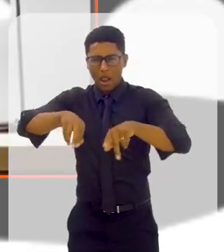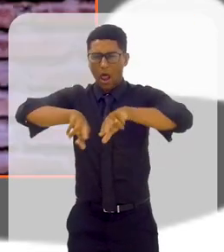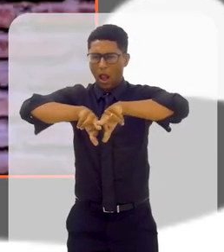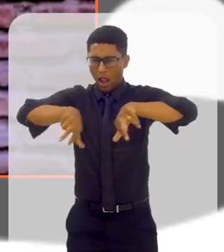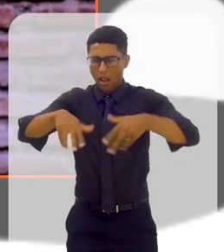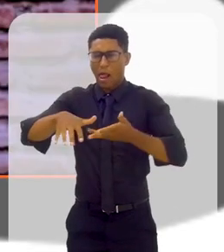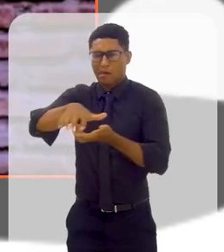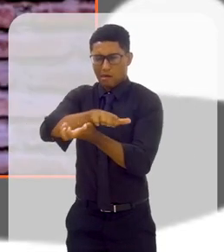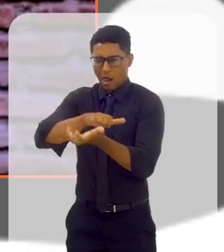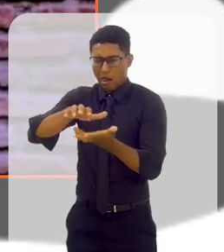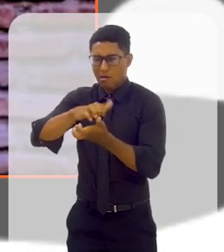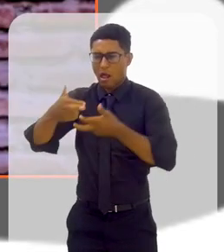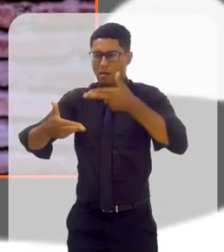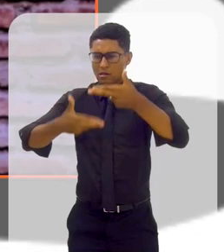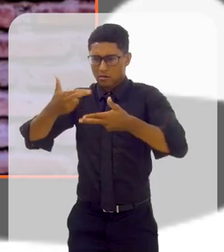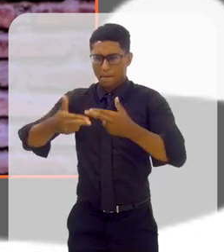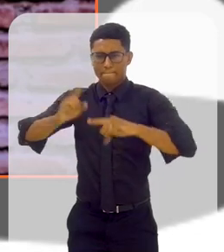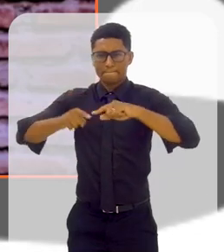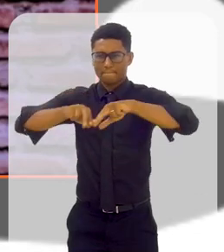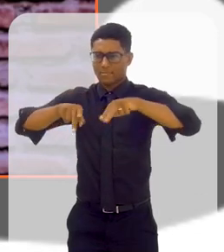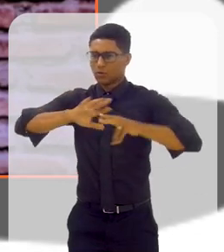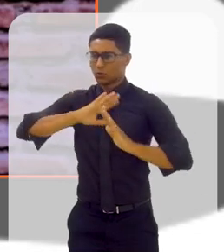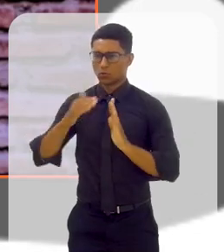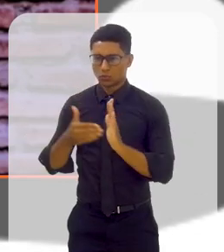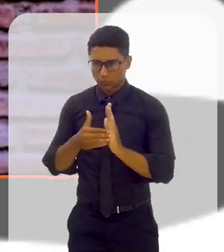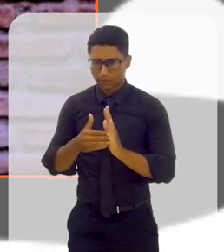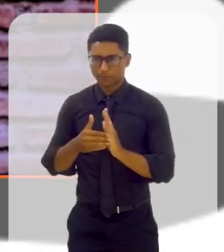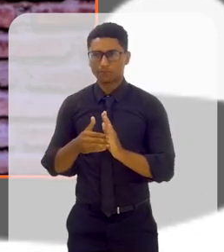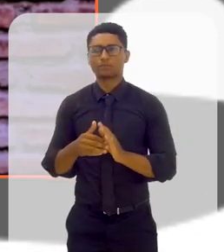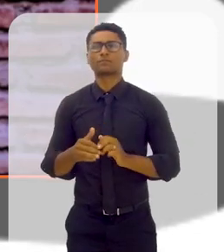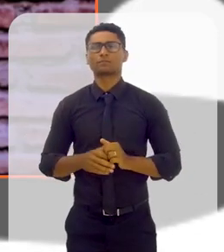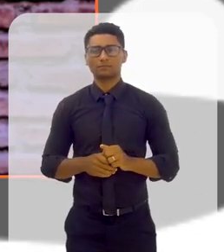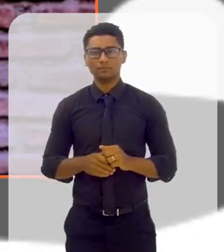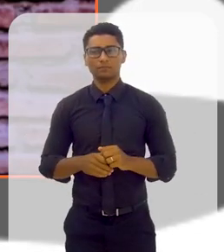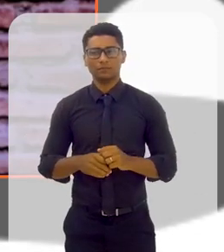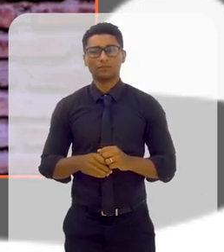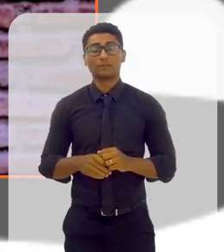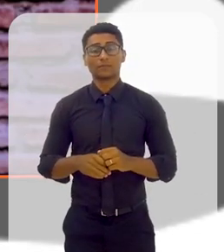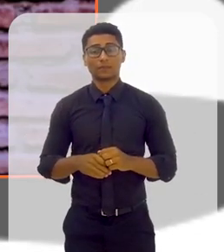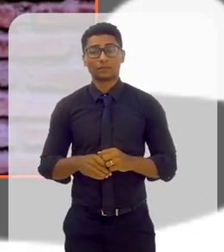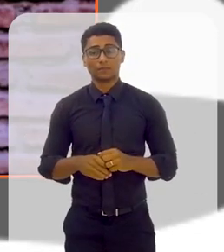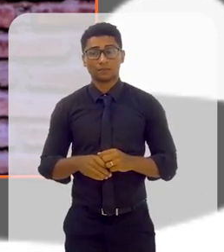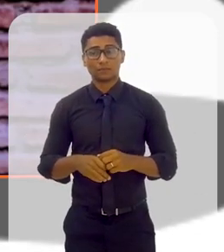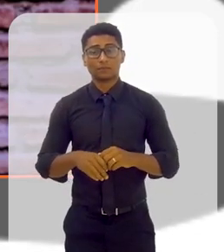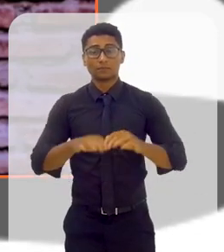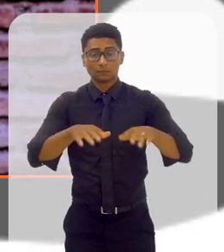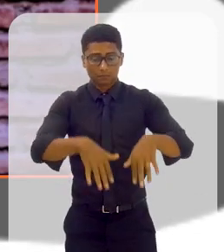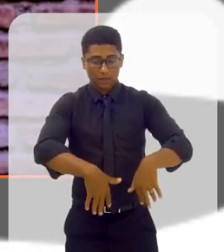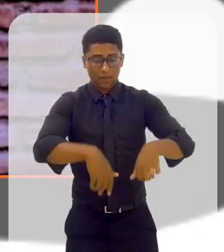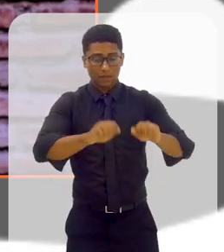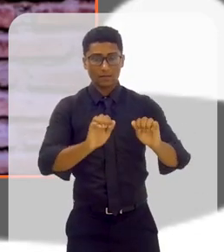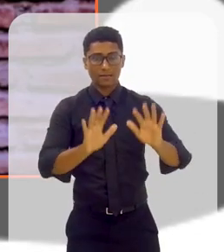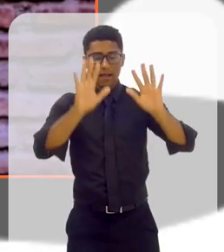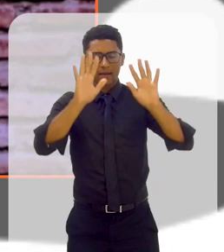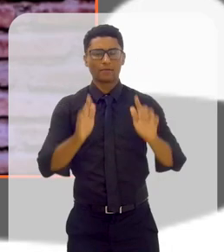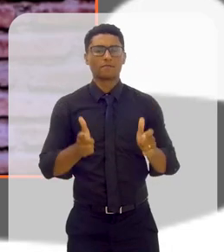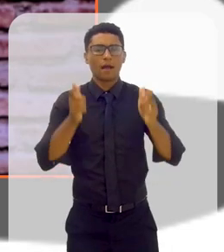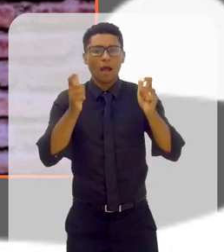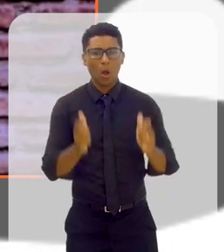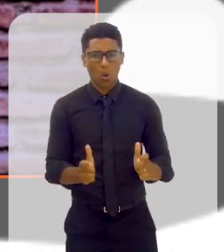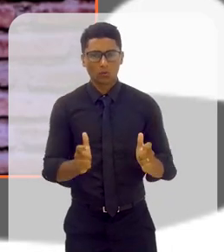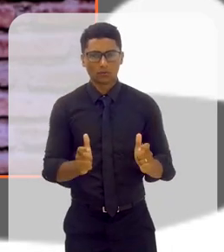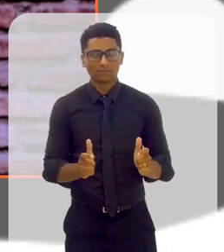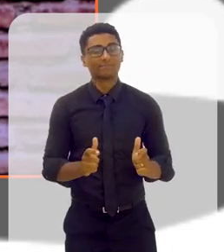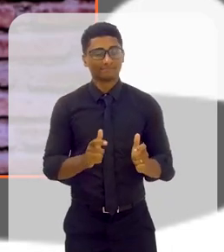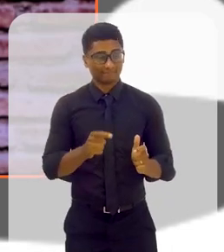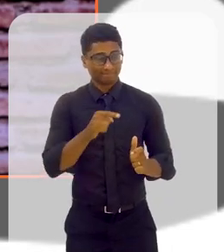né? sim, todos os materiais, e eles voltam todo para o seu ciclo produtivo. O gás, ele vai para um reator, e aqui que tem a